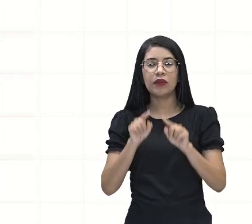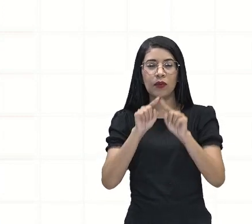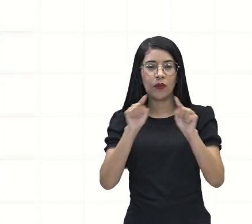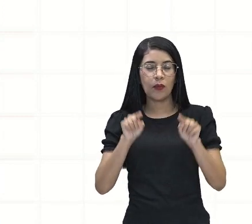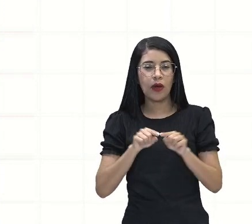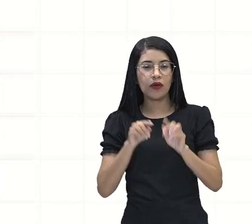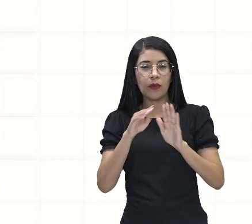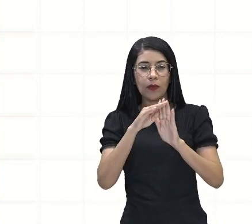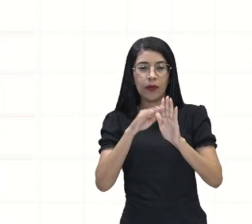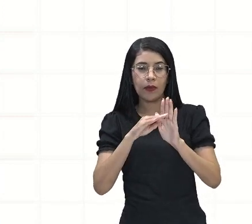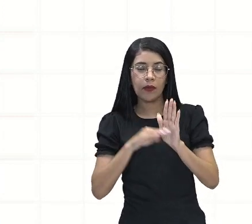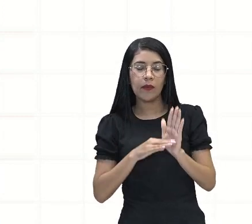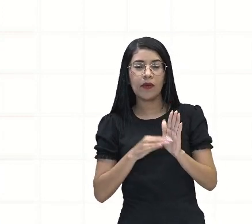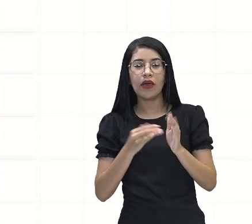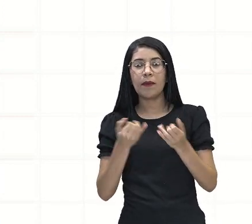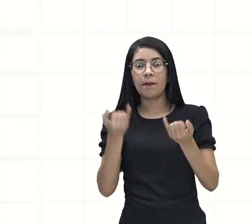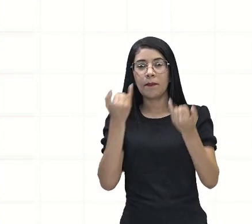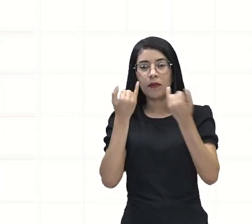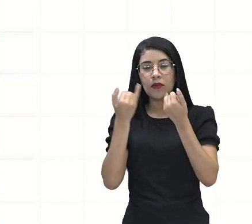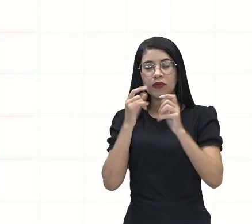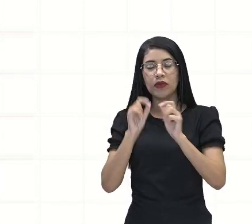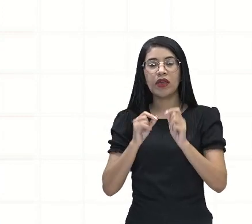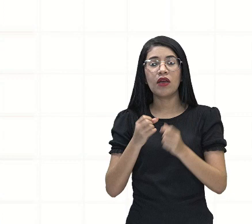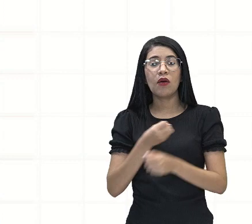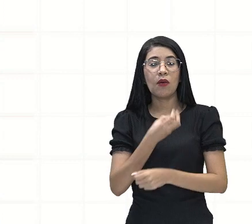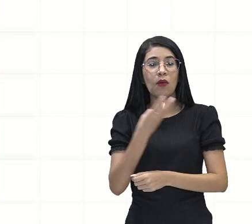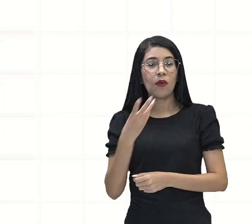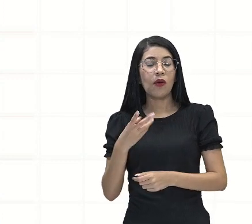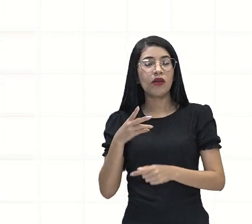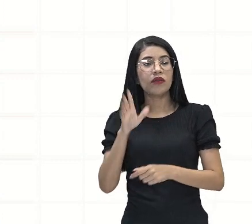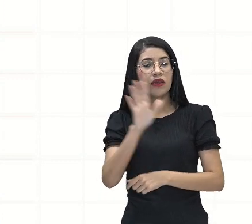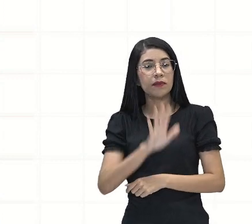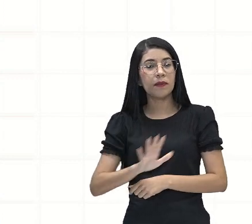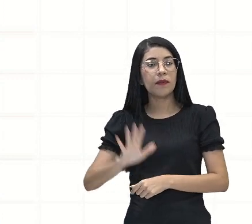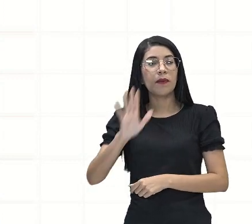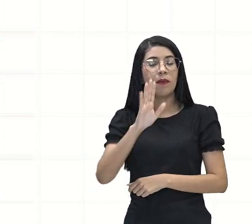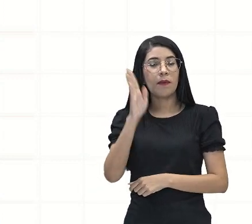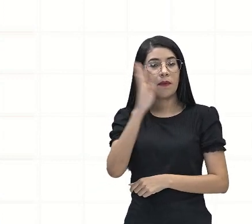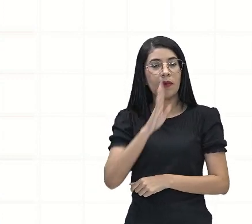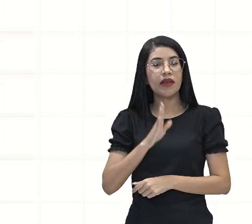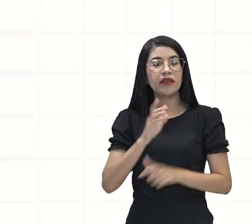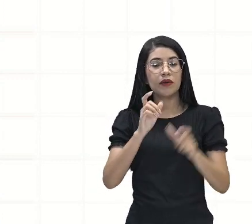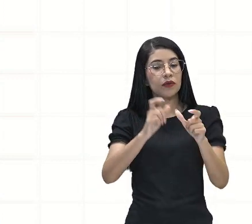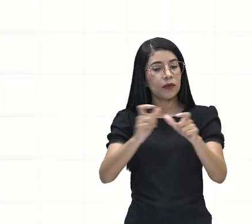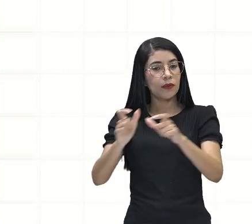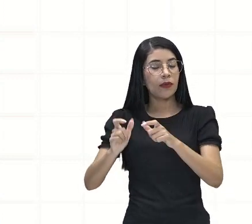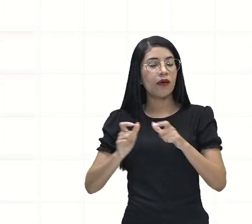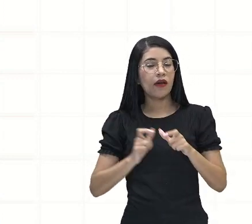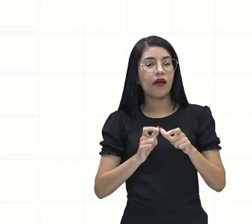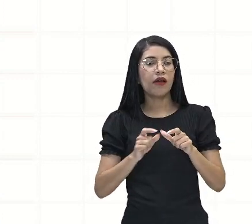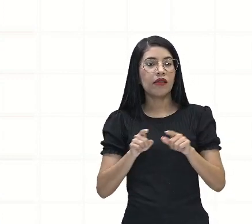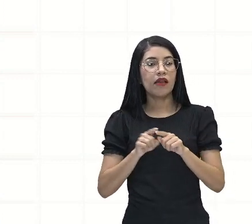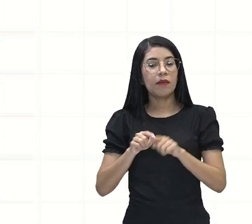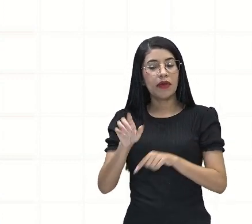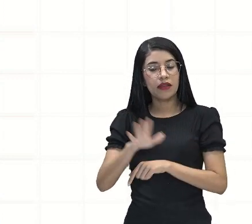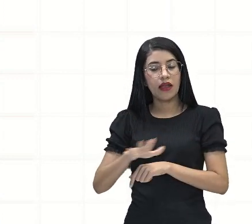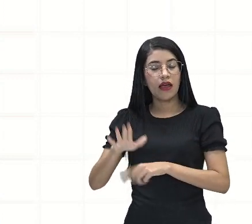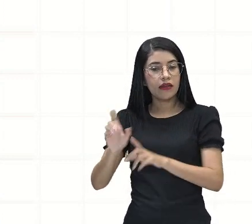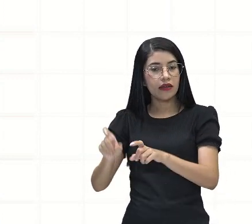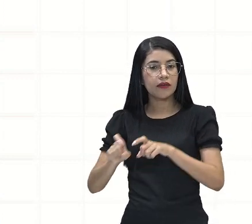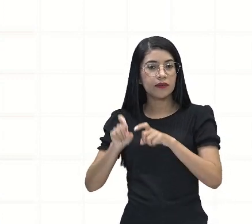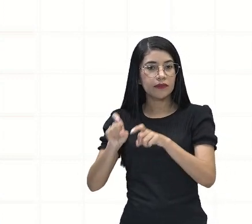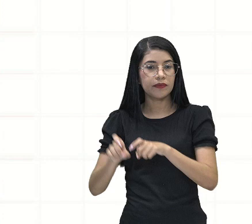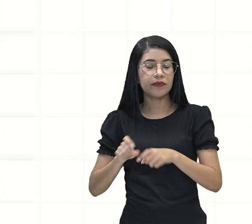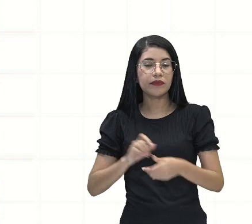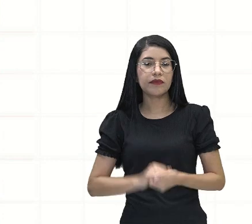colheitadeiras no território brasileiro por esses estabelecimentos pelos estabelecimentos agrope aquários Então a gente vai ter